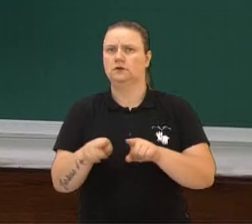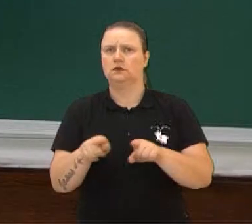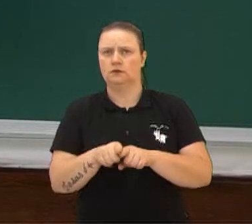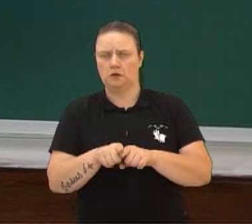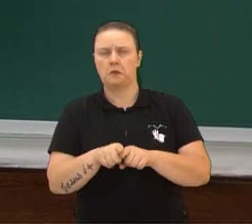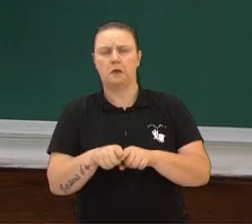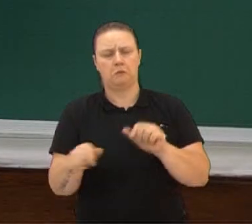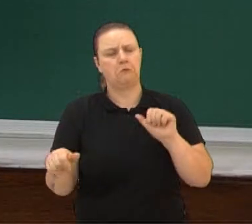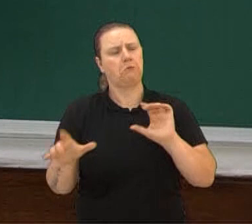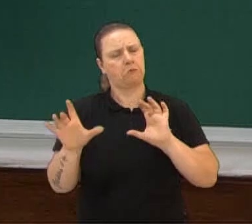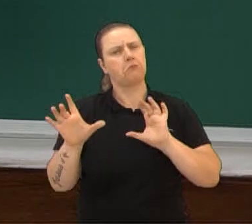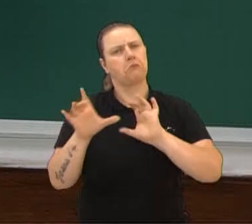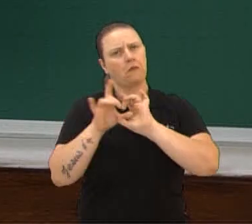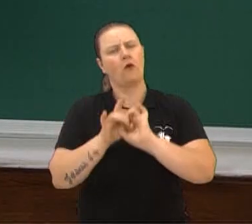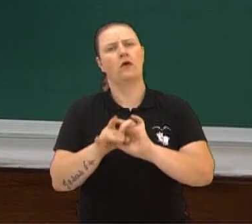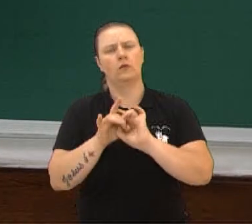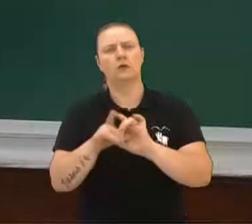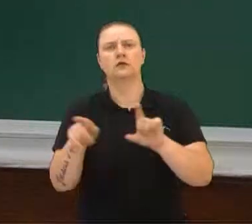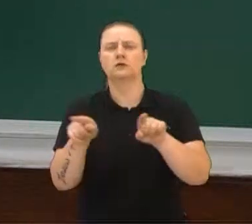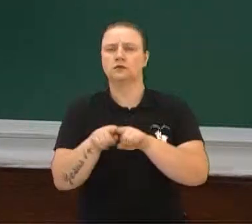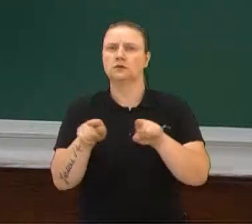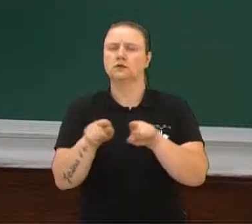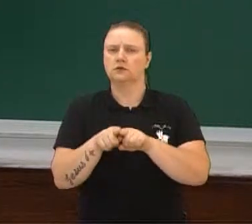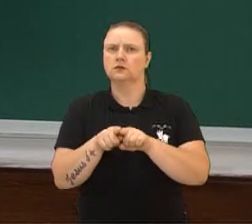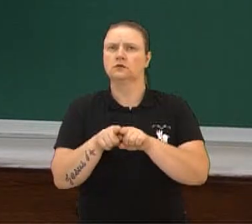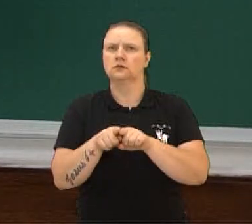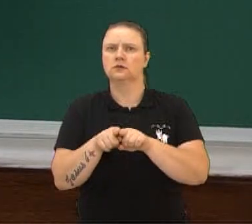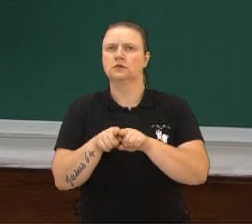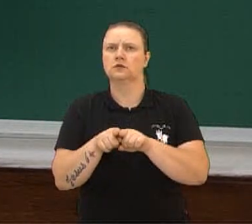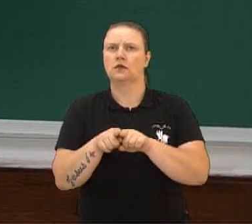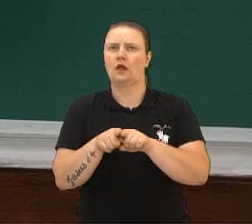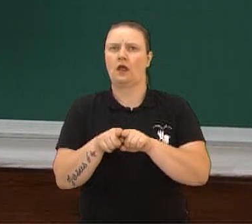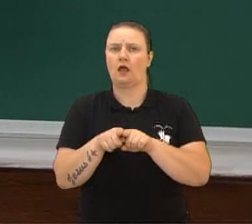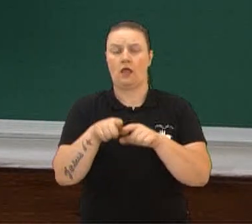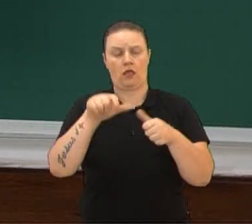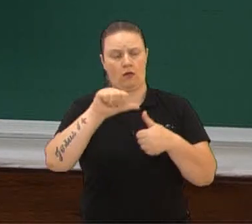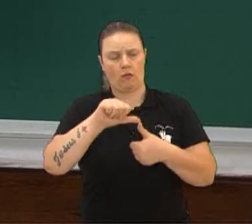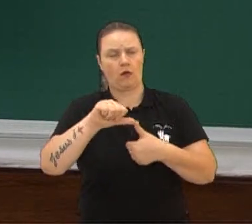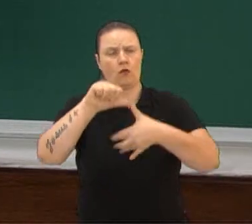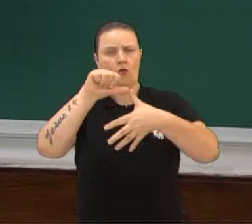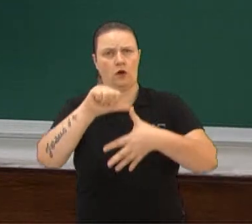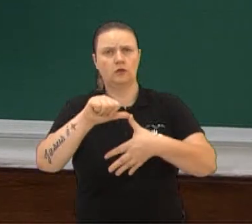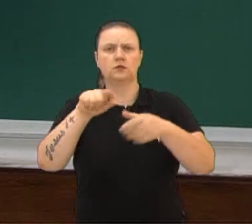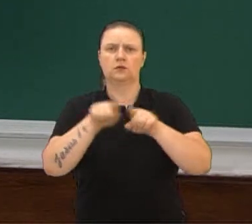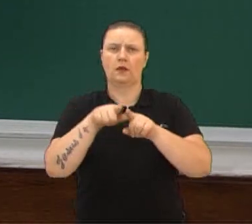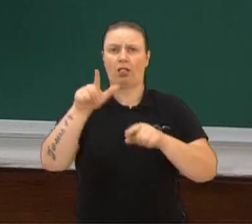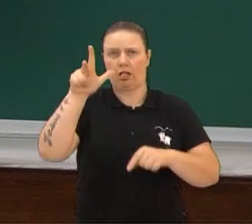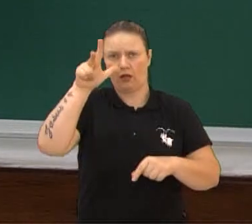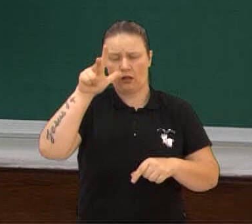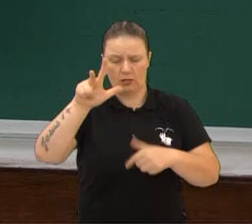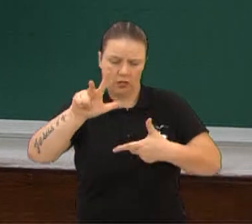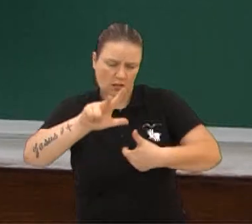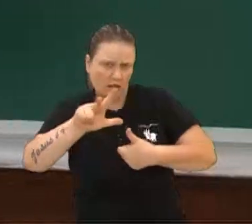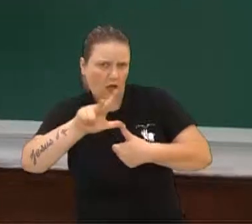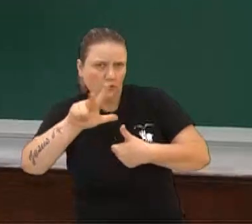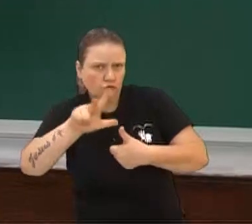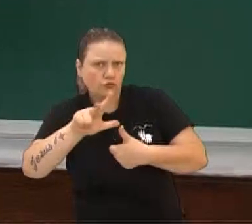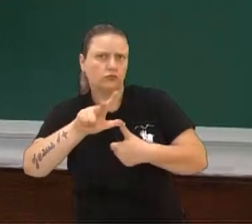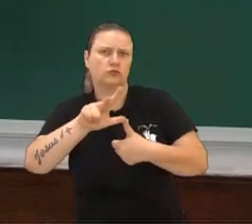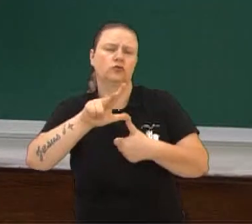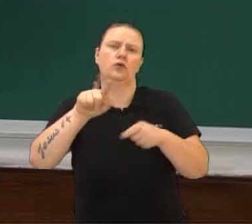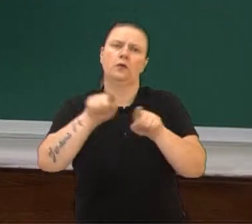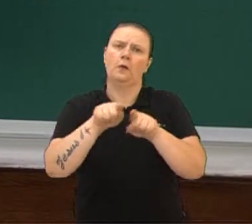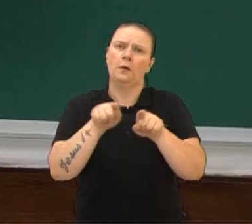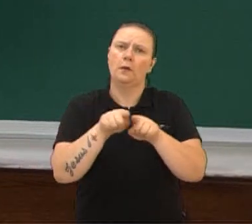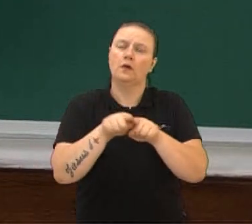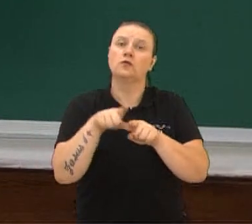latino, foi colonizado, faz parte da América, foi colonizado pelos povos lá, também, né,